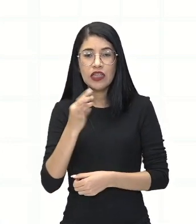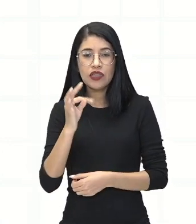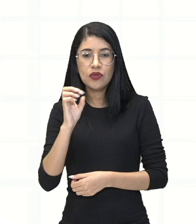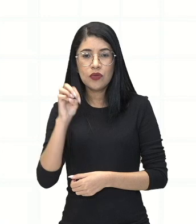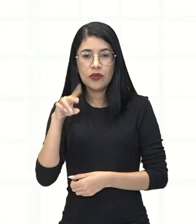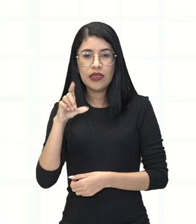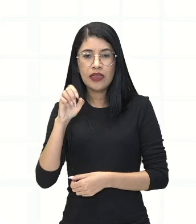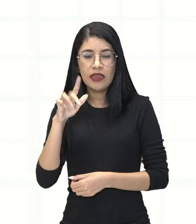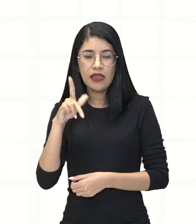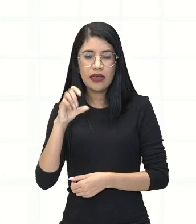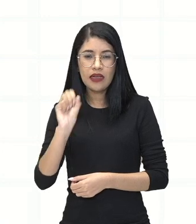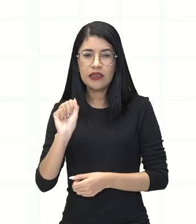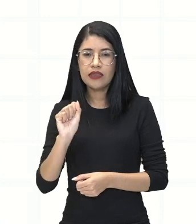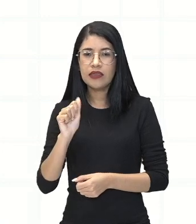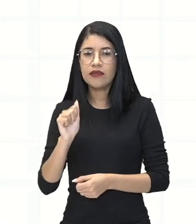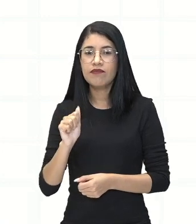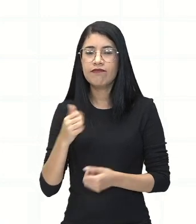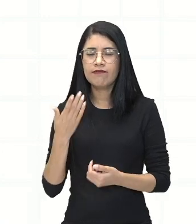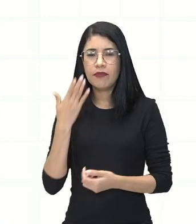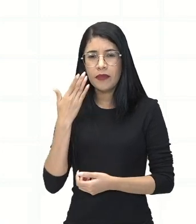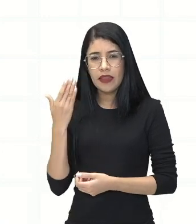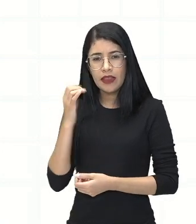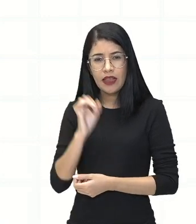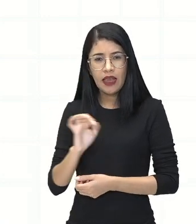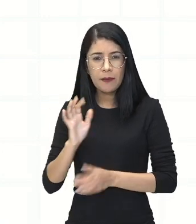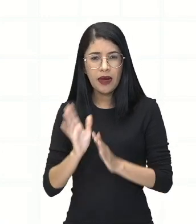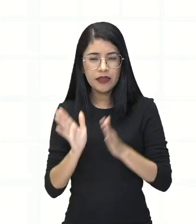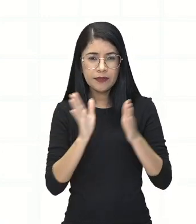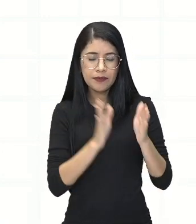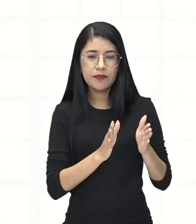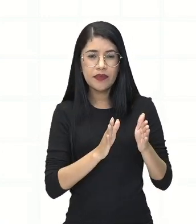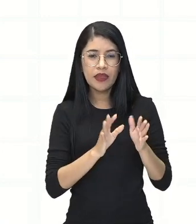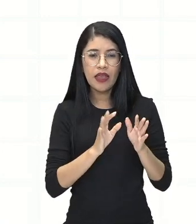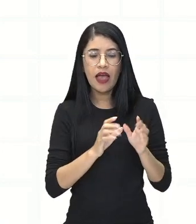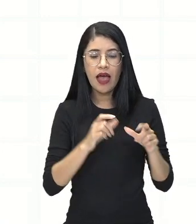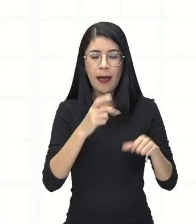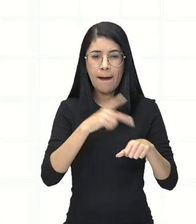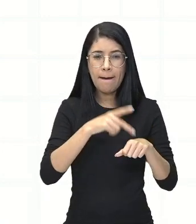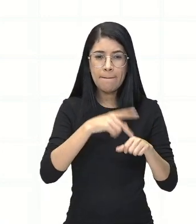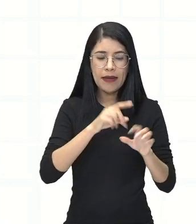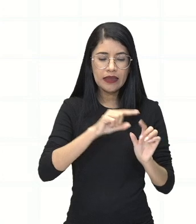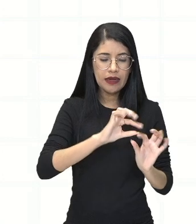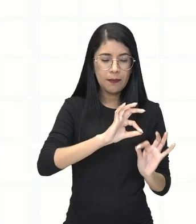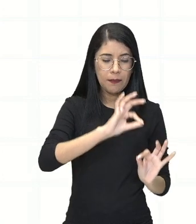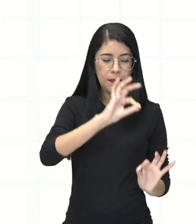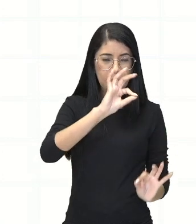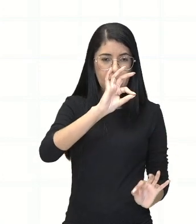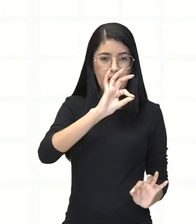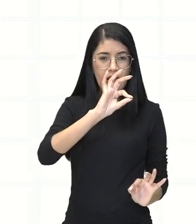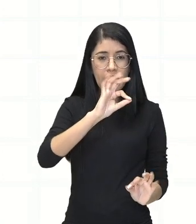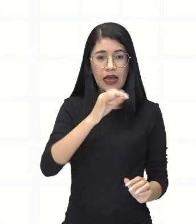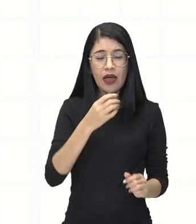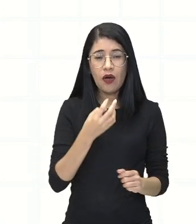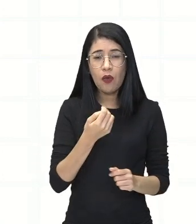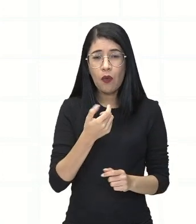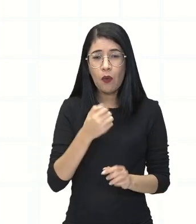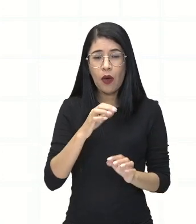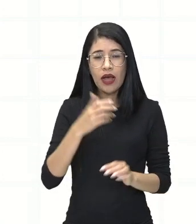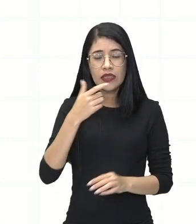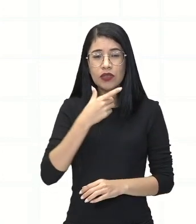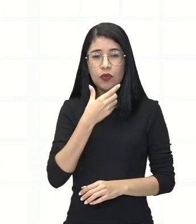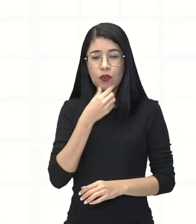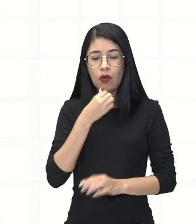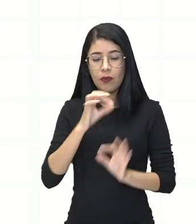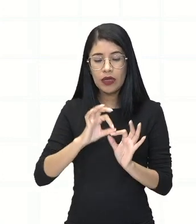toneladas. Olha o tamanho que vocês estão vendo aí na imagem de uma pedra, uma das menores, não é verdade, que é quase da altura de um